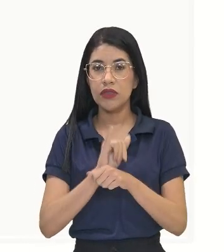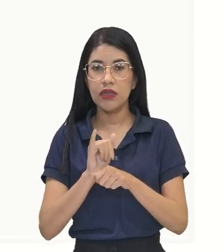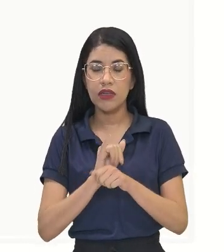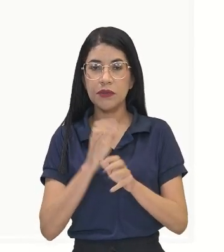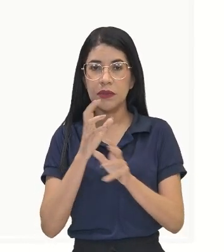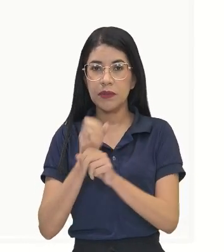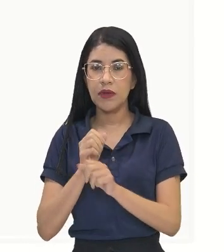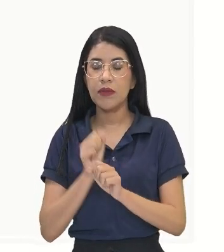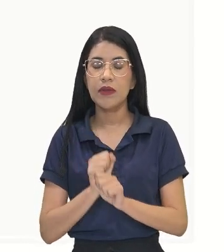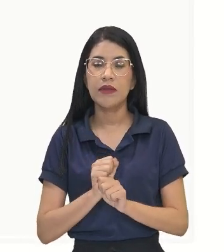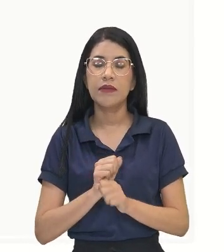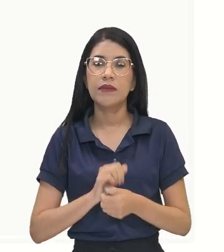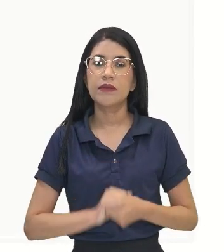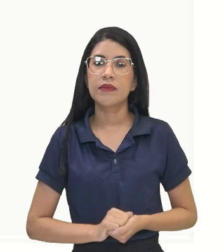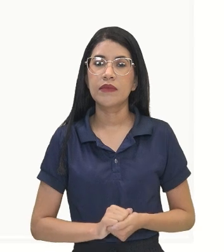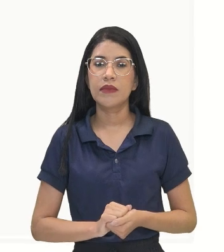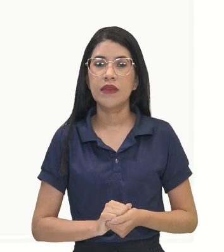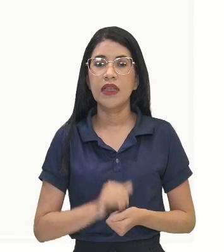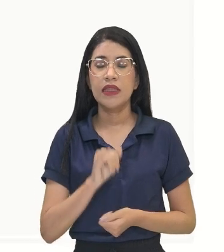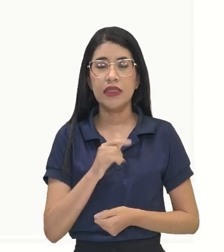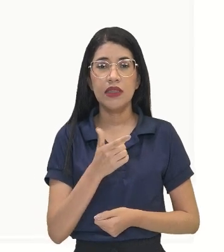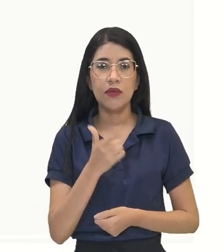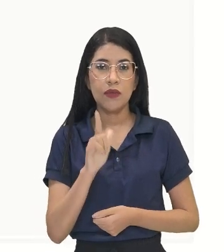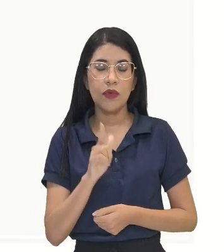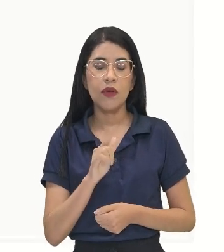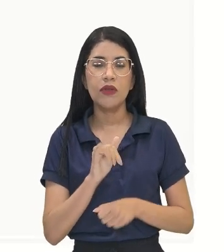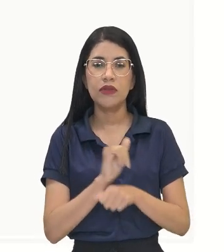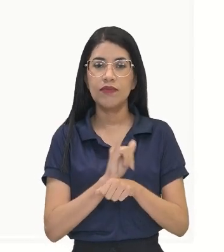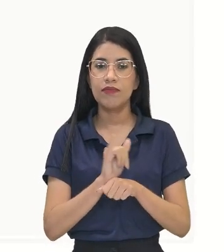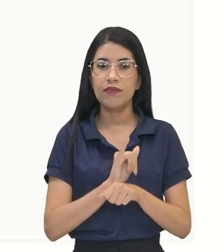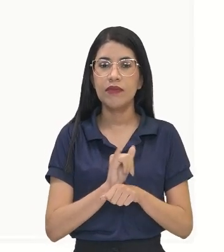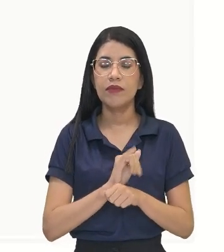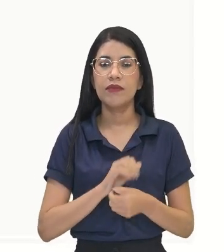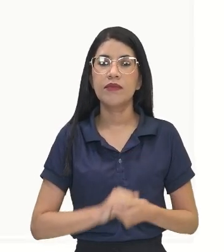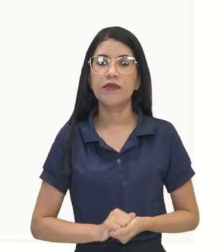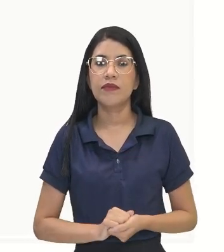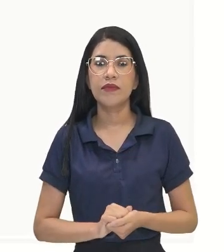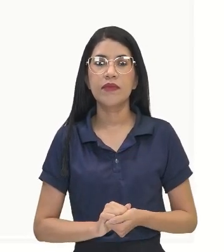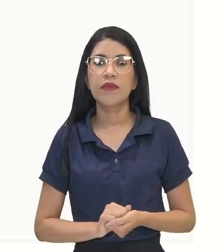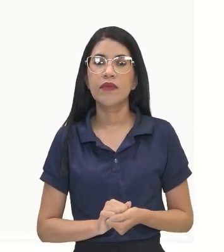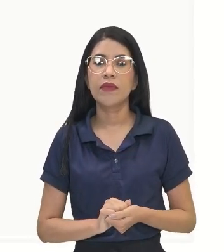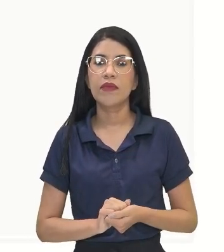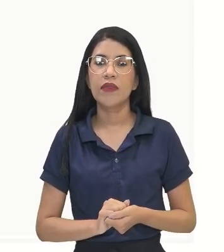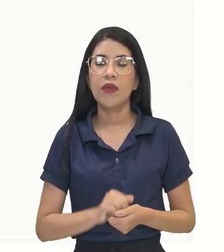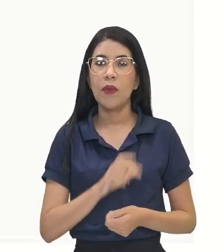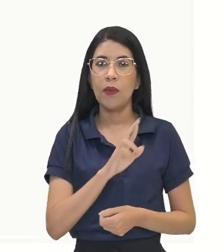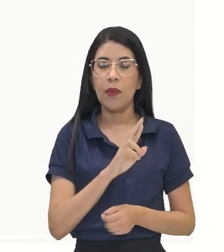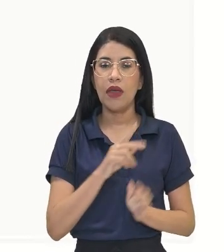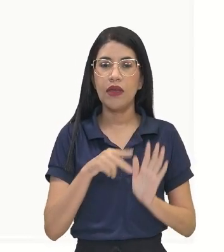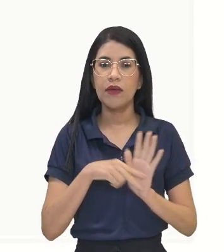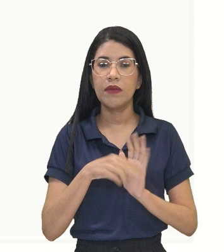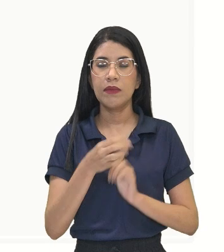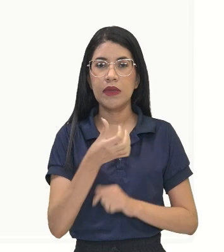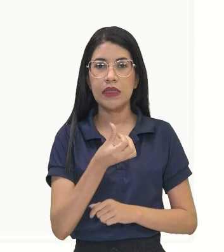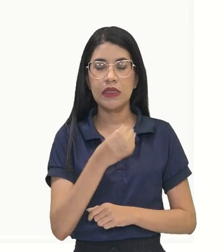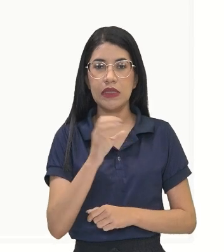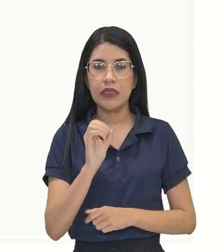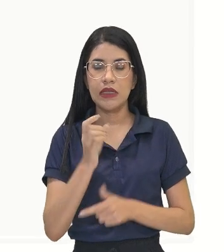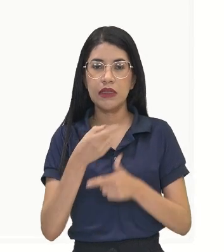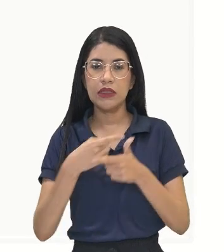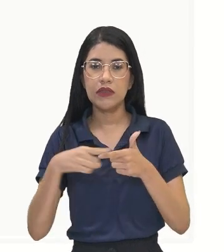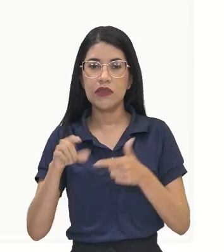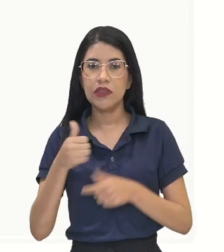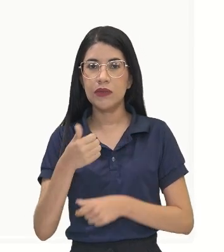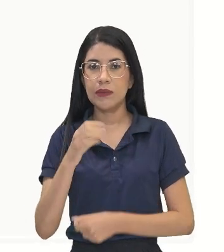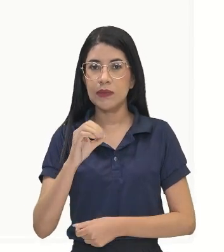este outro, o que nós teríamos? Rendimento é igual a 60 dividido por